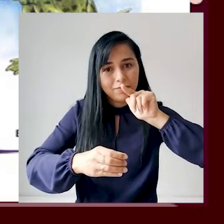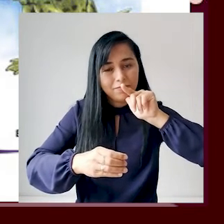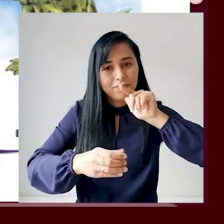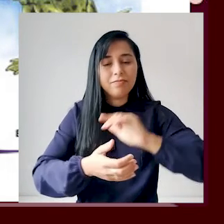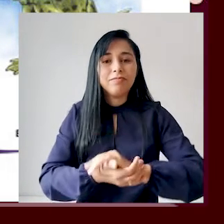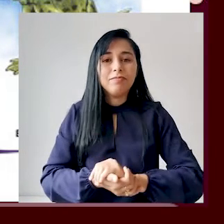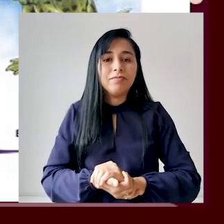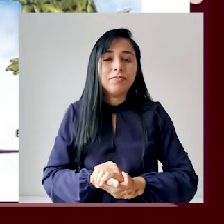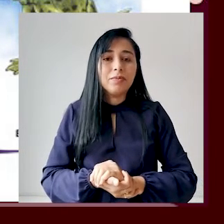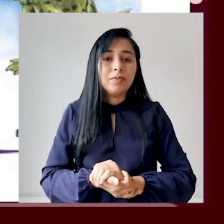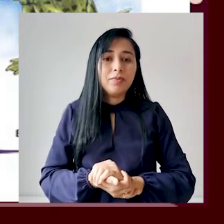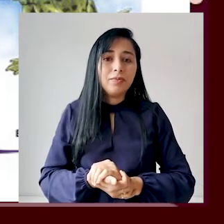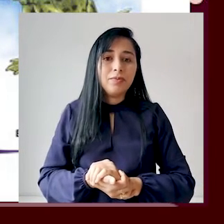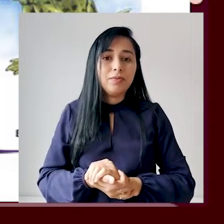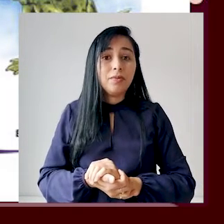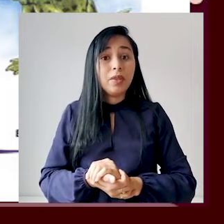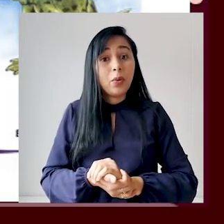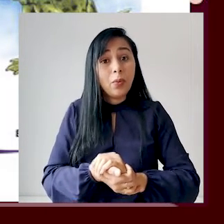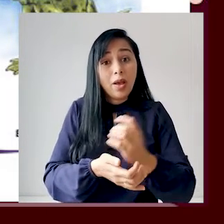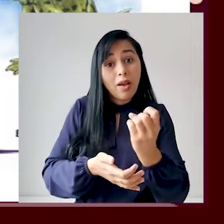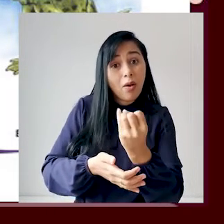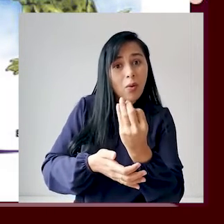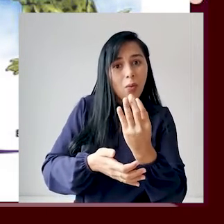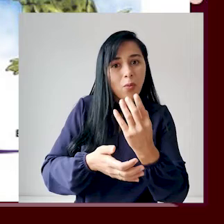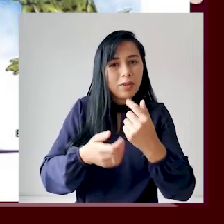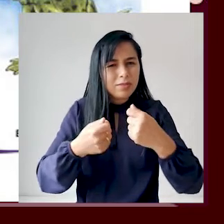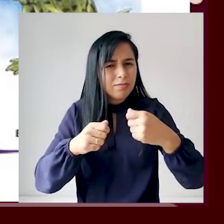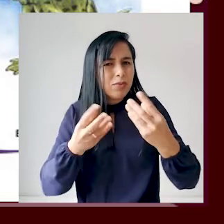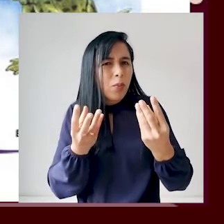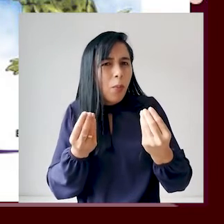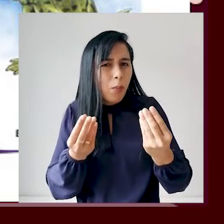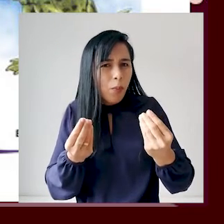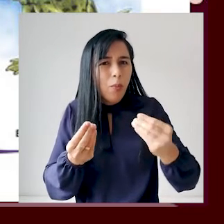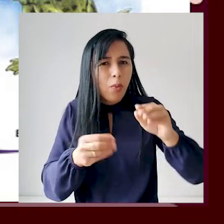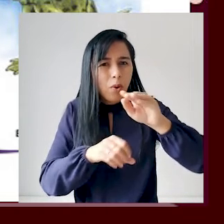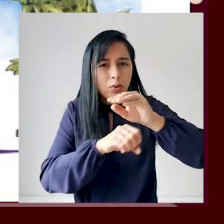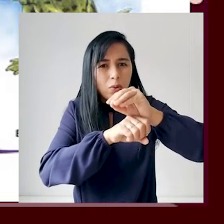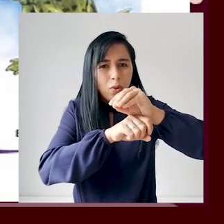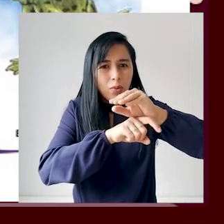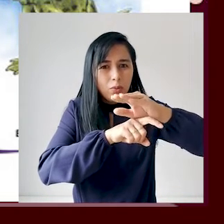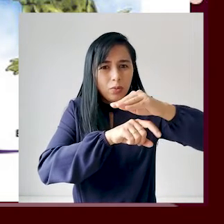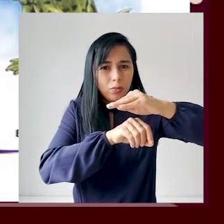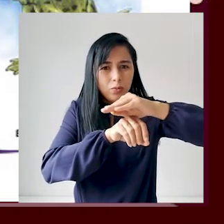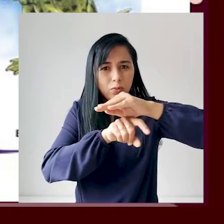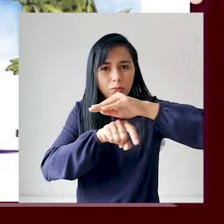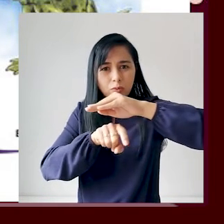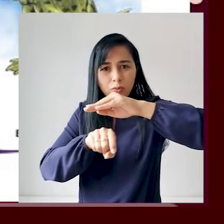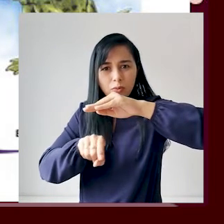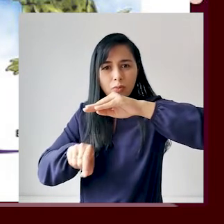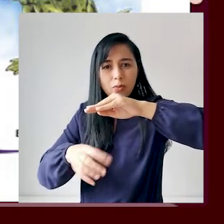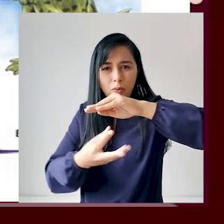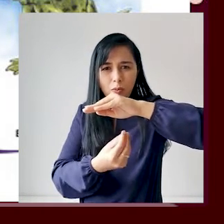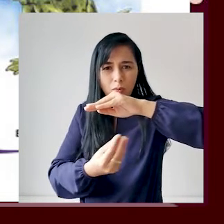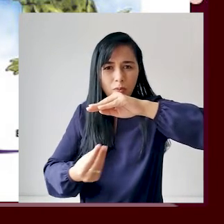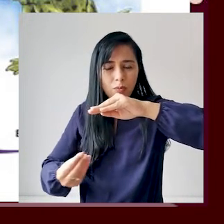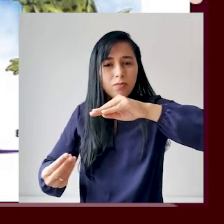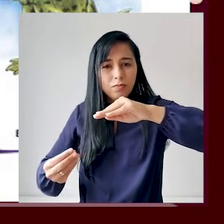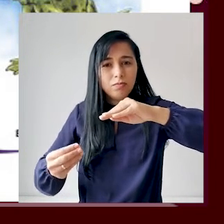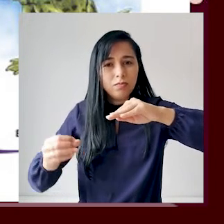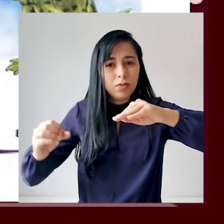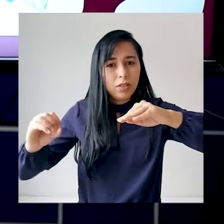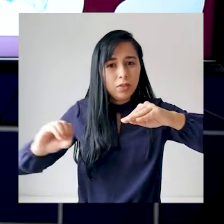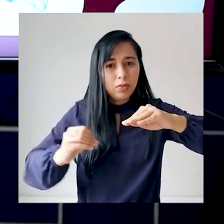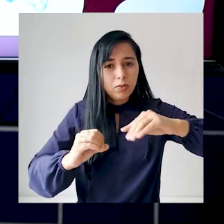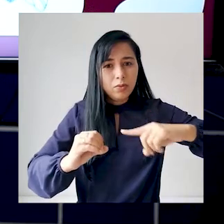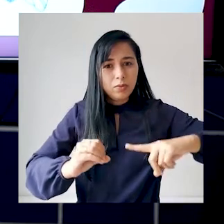externa têm que liberar uma maior quantidade de gametas, já que muitos destes morrerão antes da